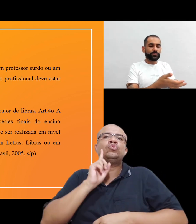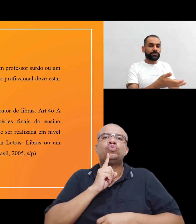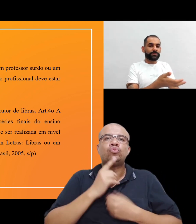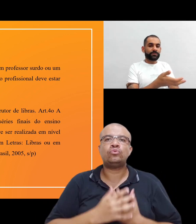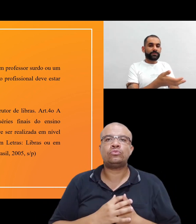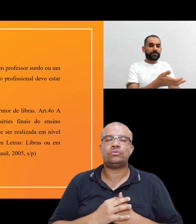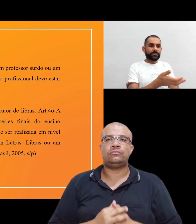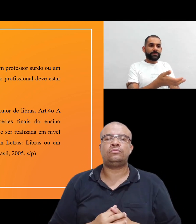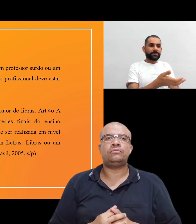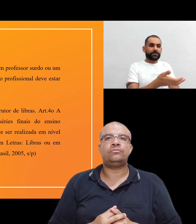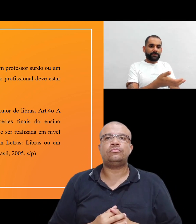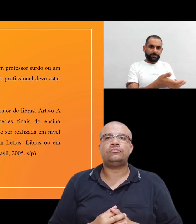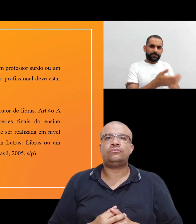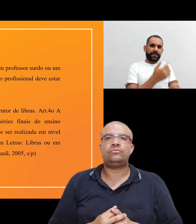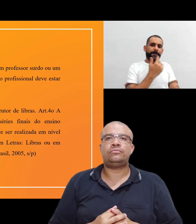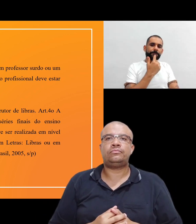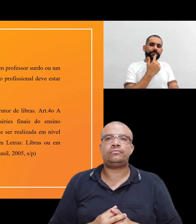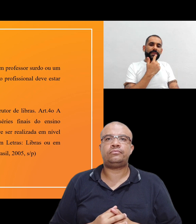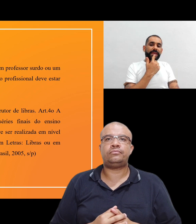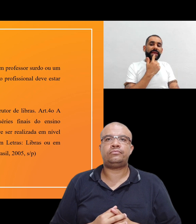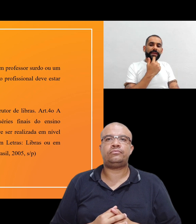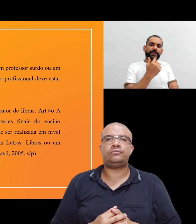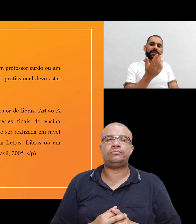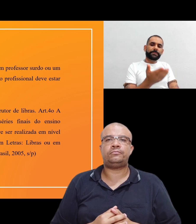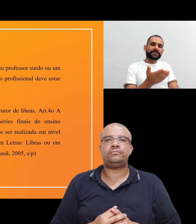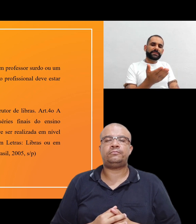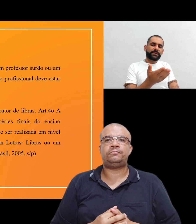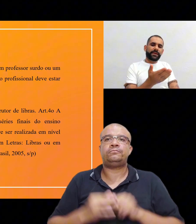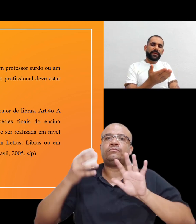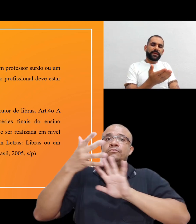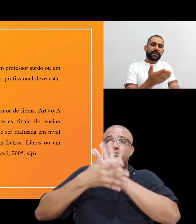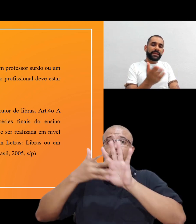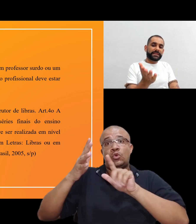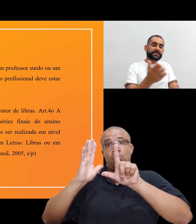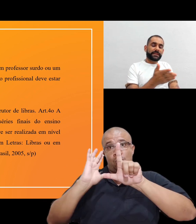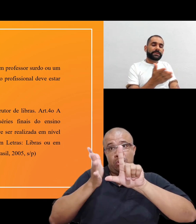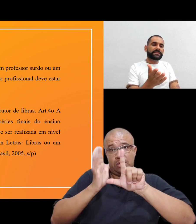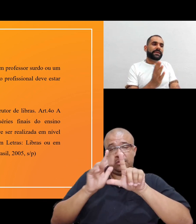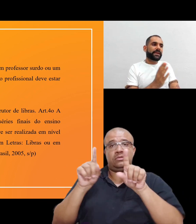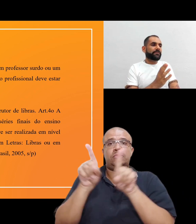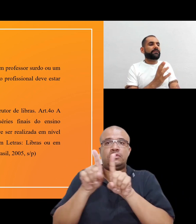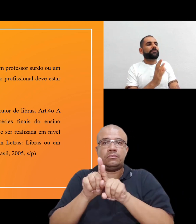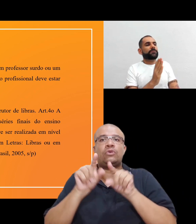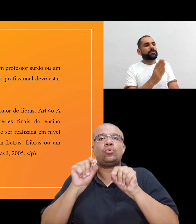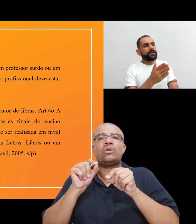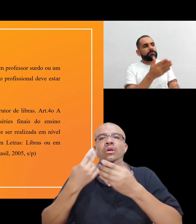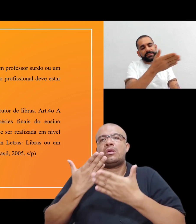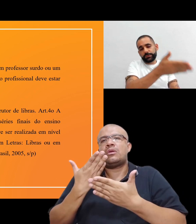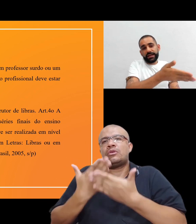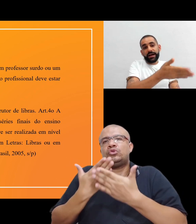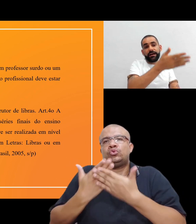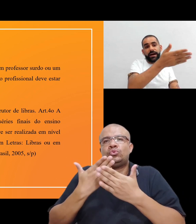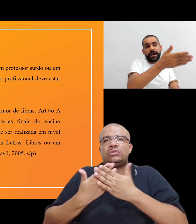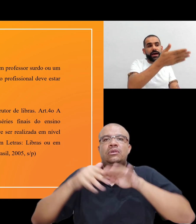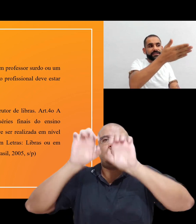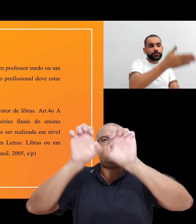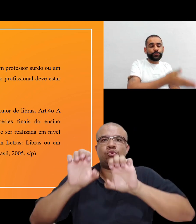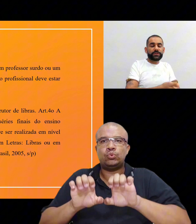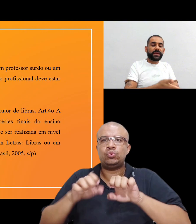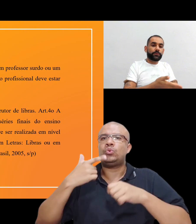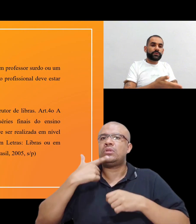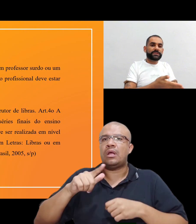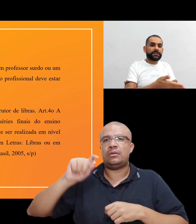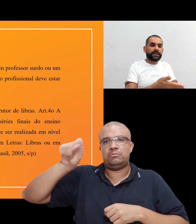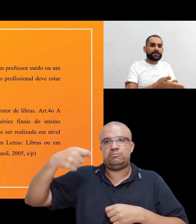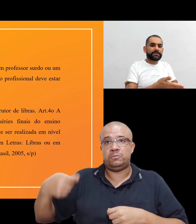aluno surdo. Tá? E aí Libras, letras Libras, que é estudar a